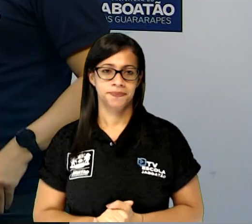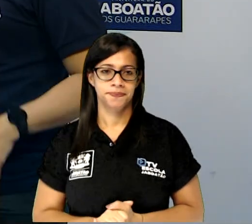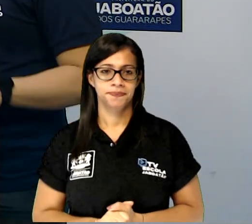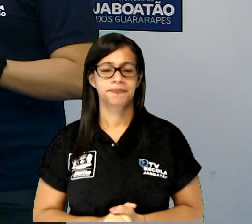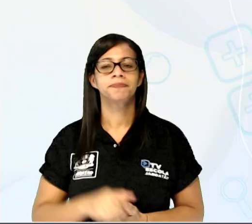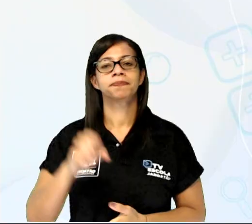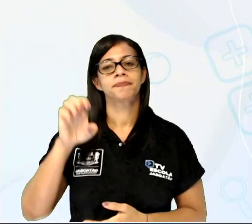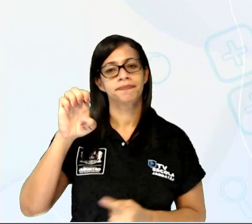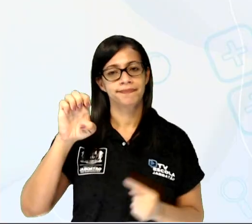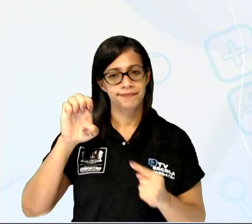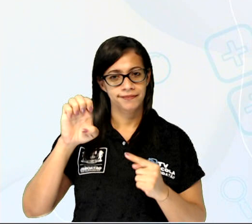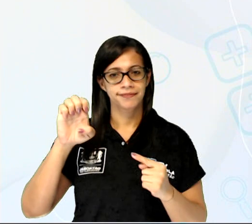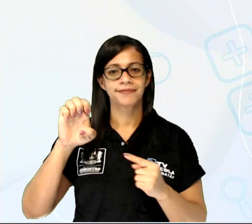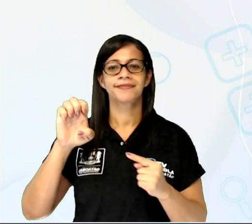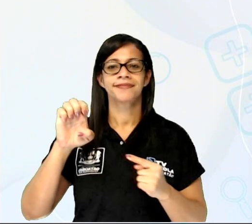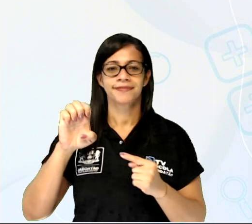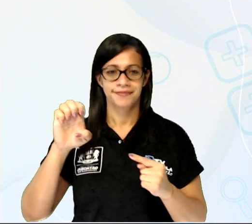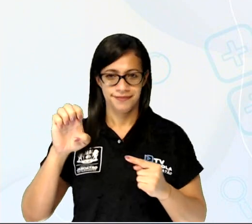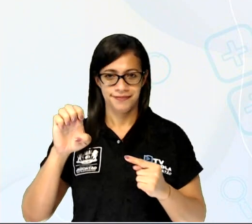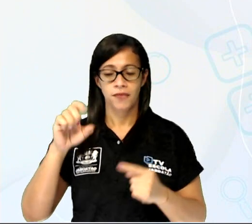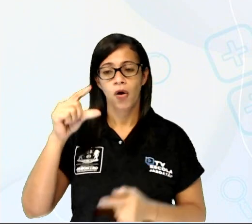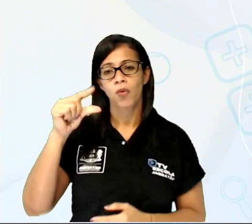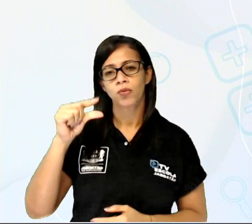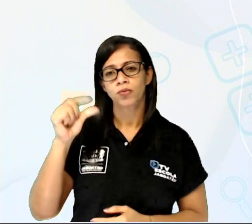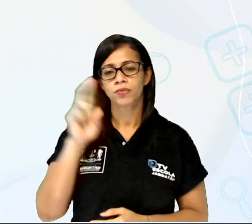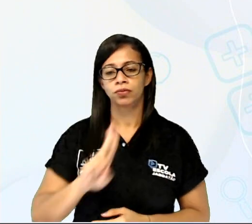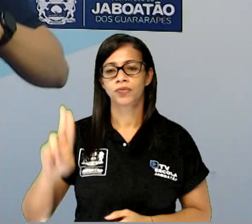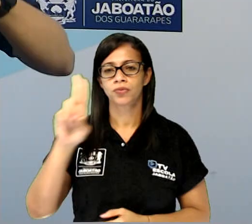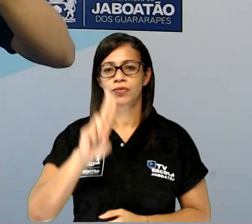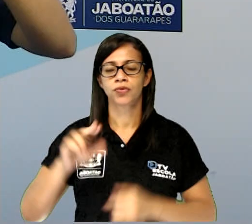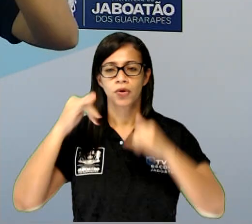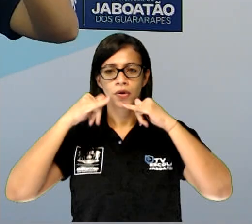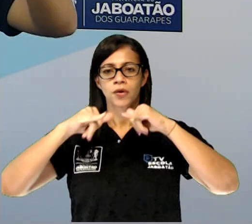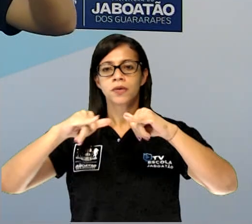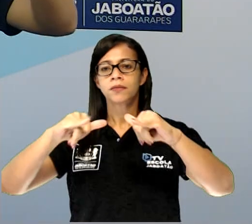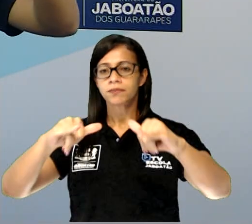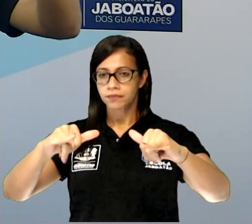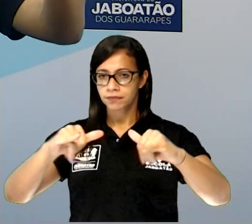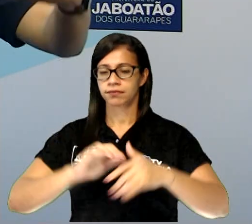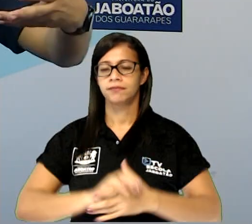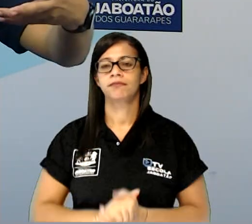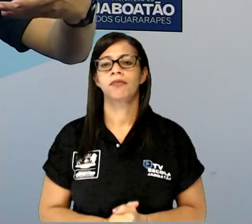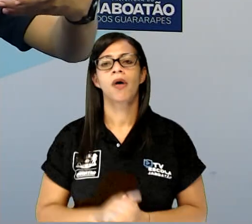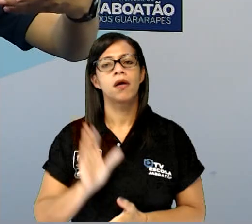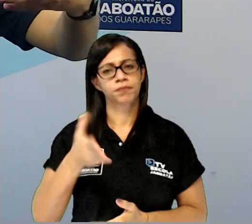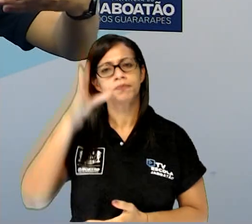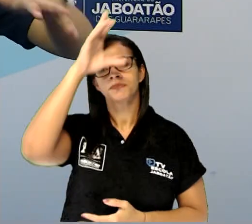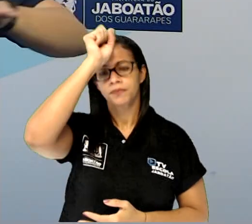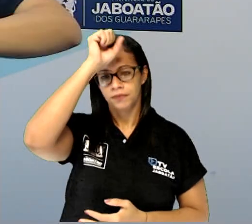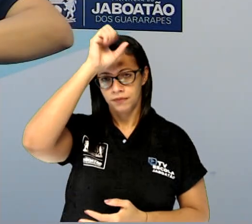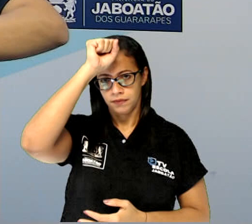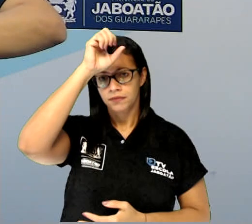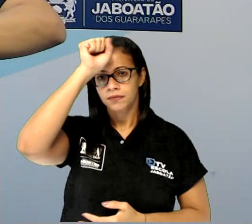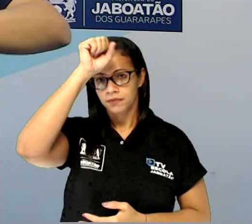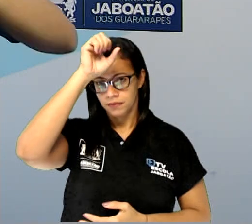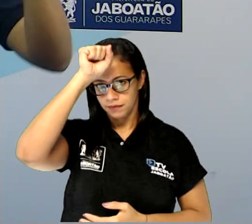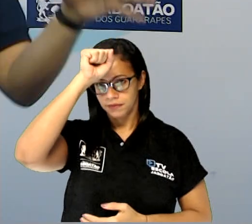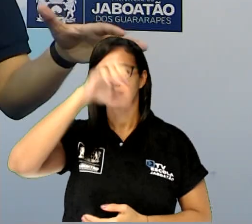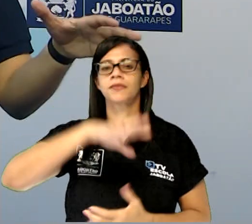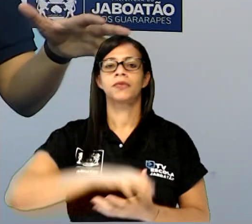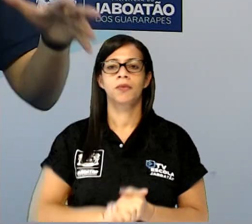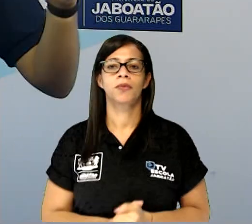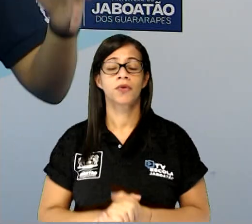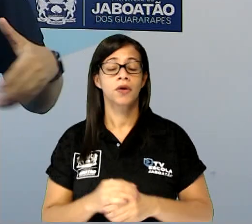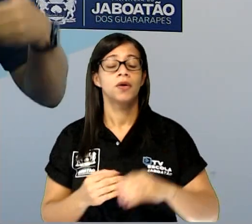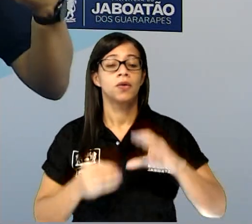resposta é a letra E, o pouco uso de propaganda. A gente viu que uma das características do fascismo é justamente o